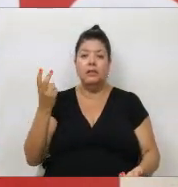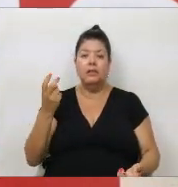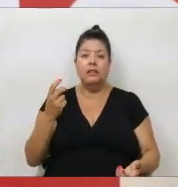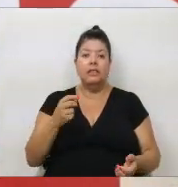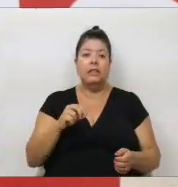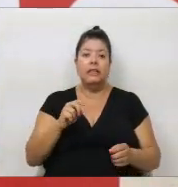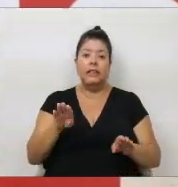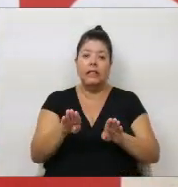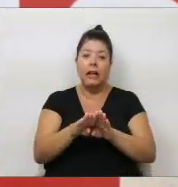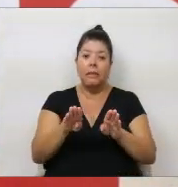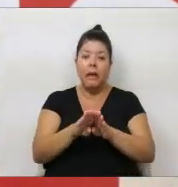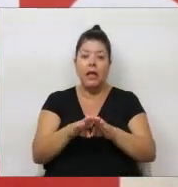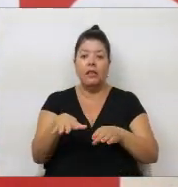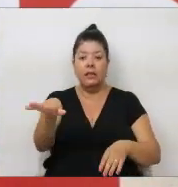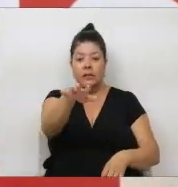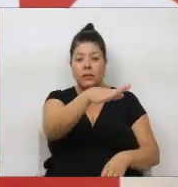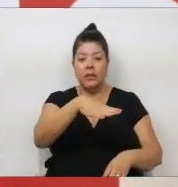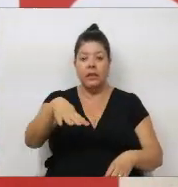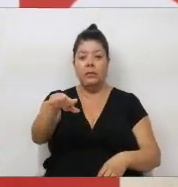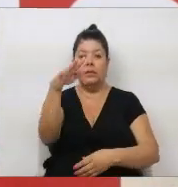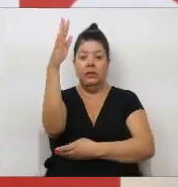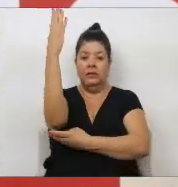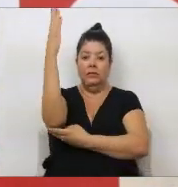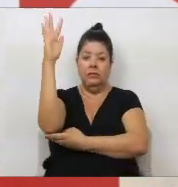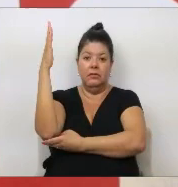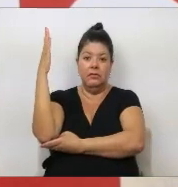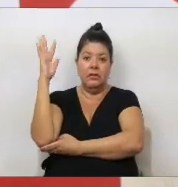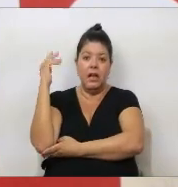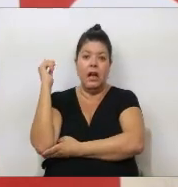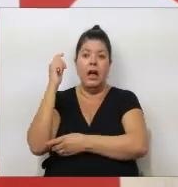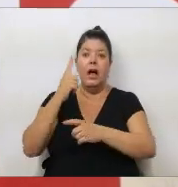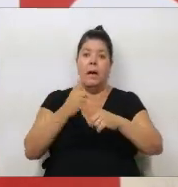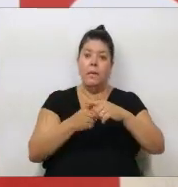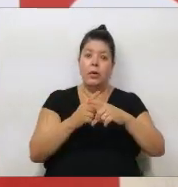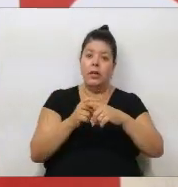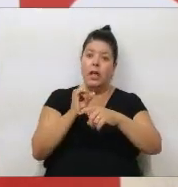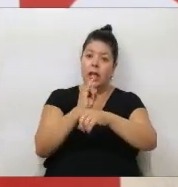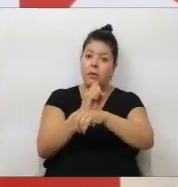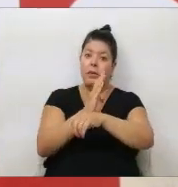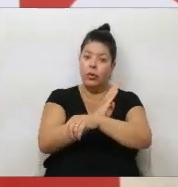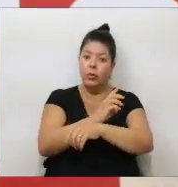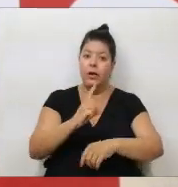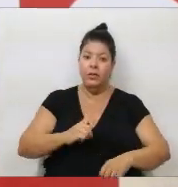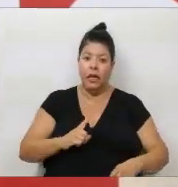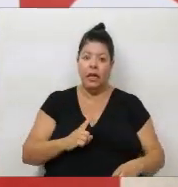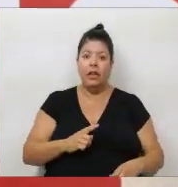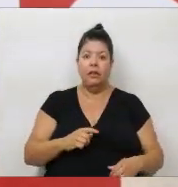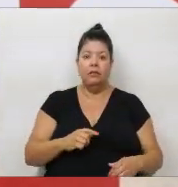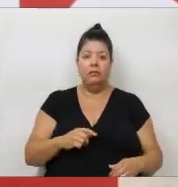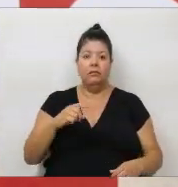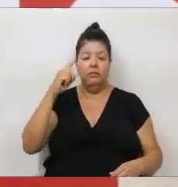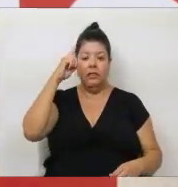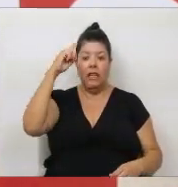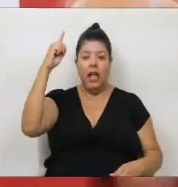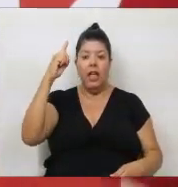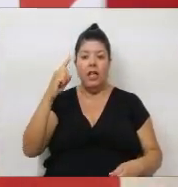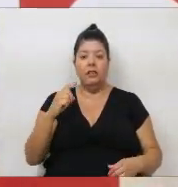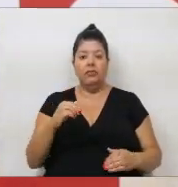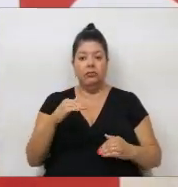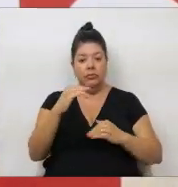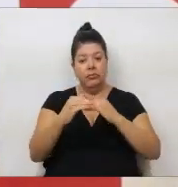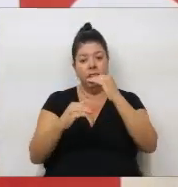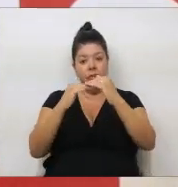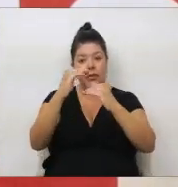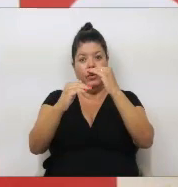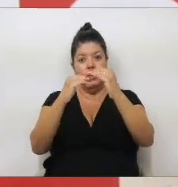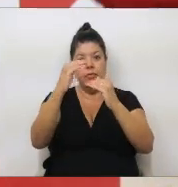de preservação? Porque Imbituba vem sendo alvo, né, de uma grande investida da especulação imobiliária, por ser um lugar